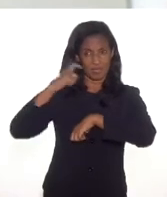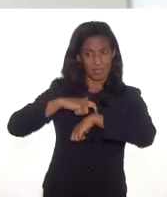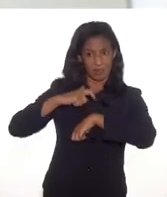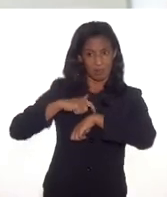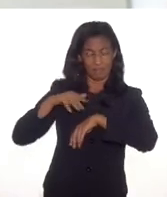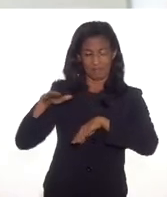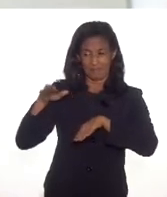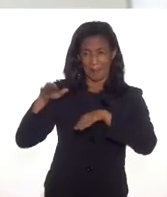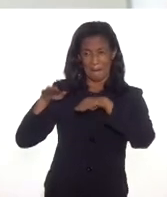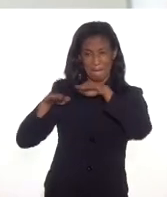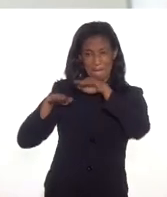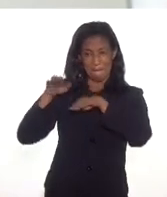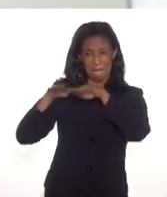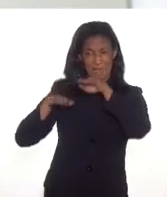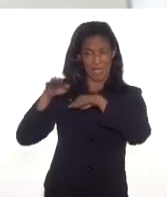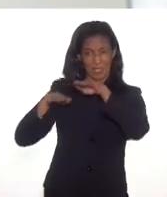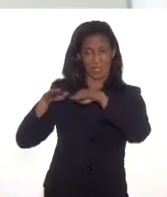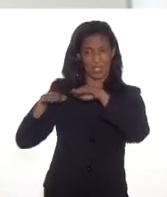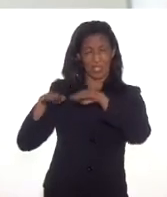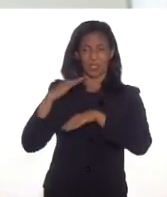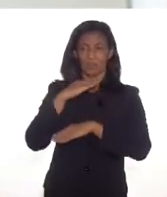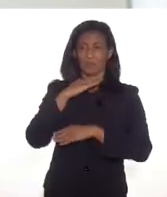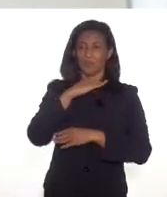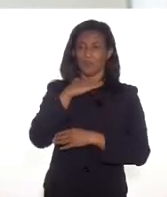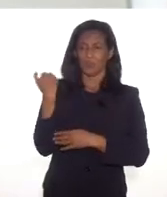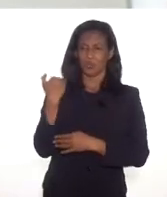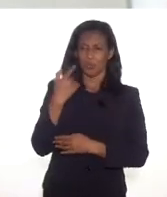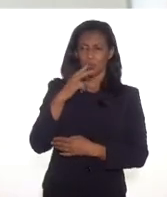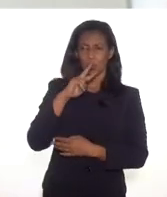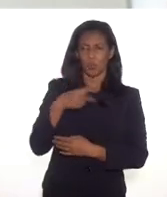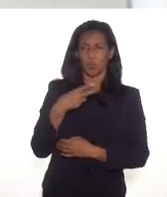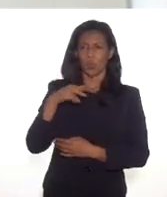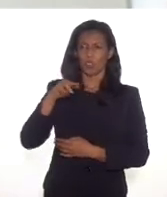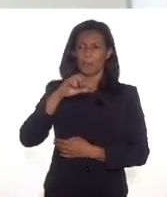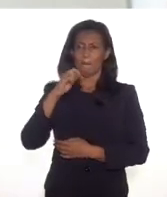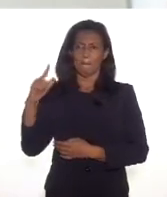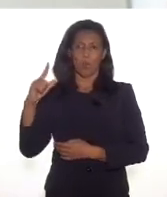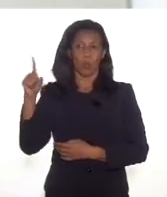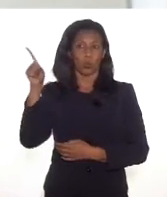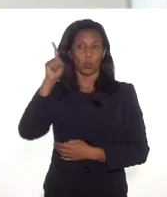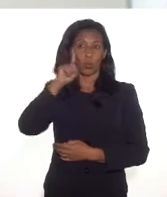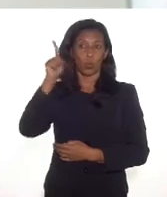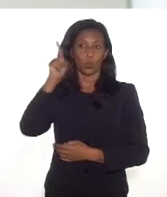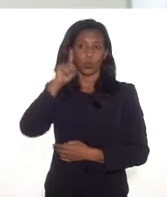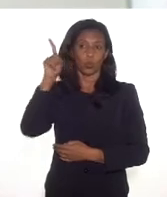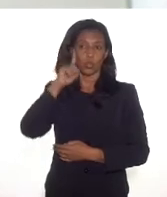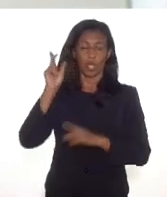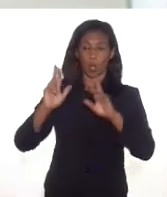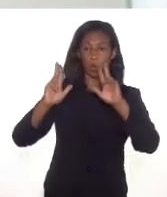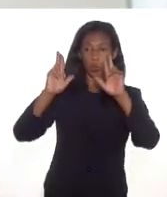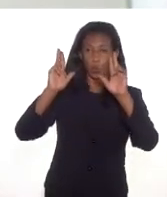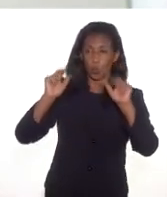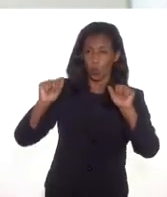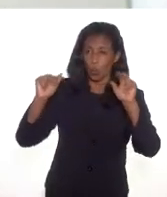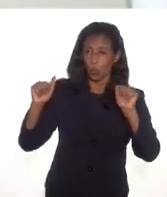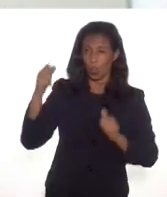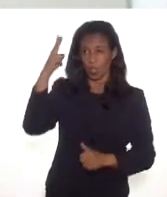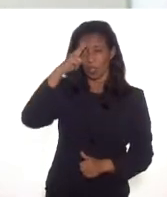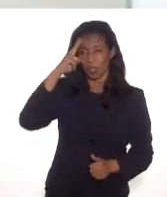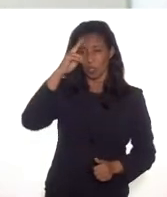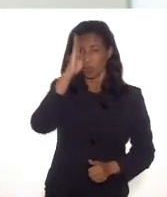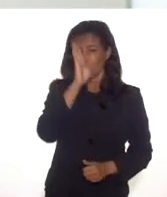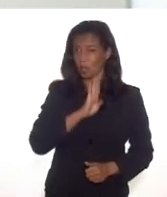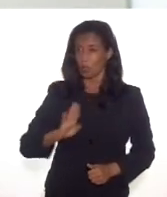média diária de mortes de cerca de 2 mil mortes. Nunca na história desse país, nenhuma outra